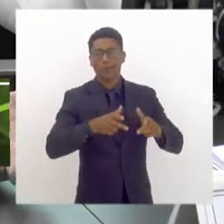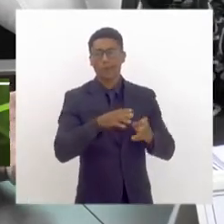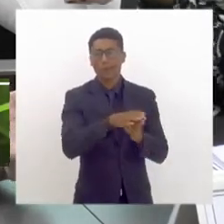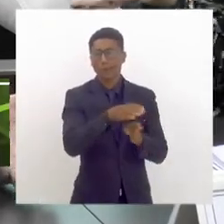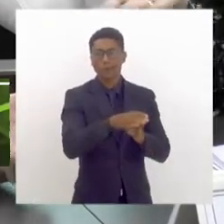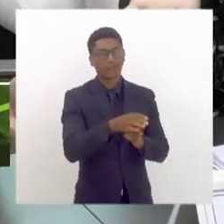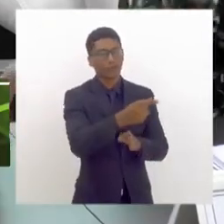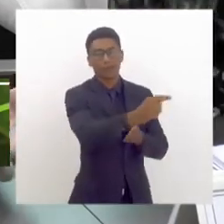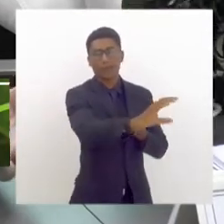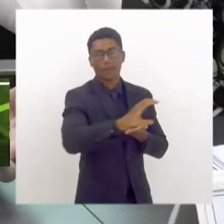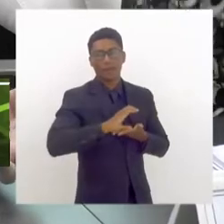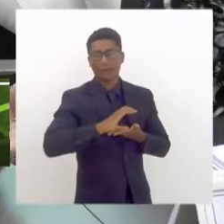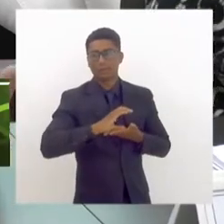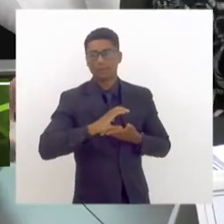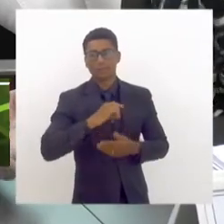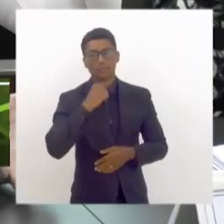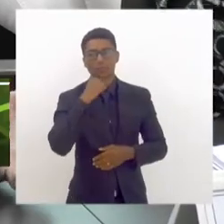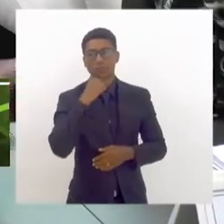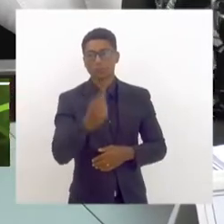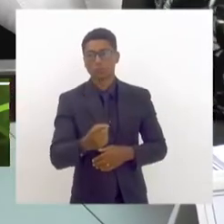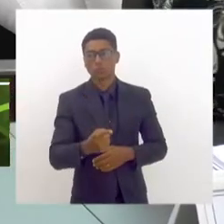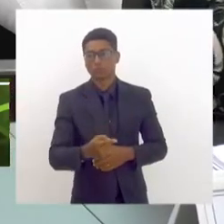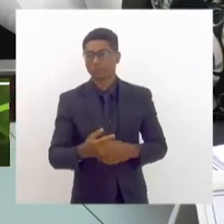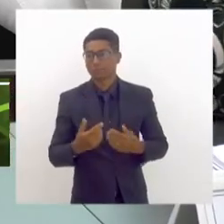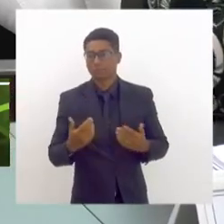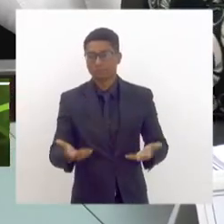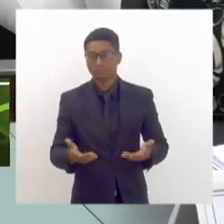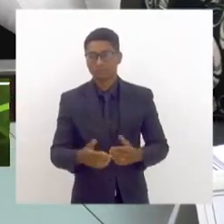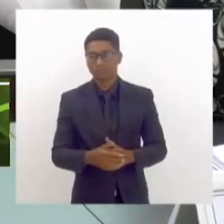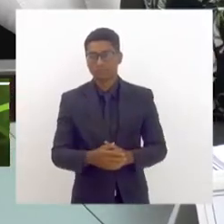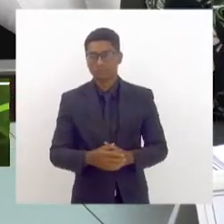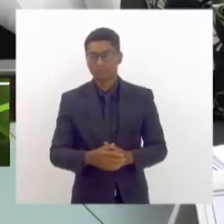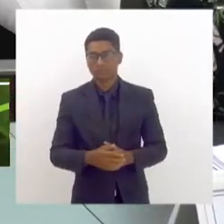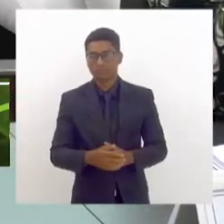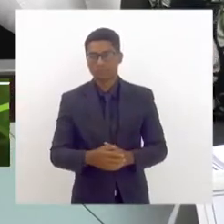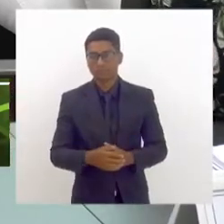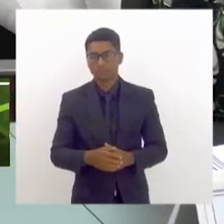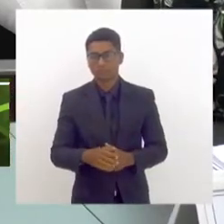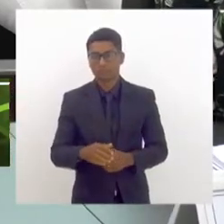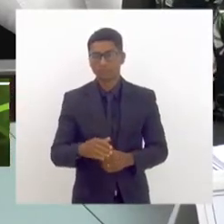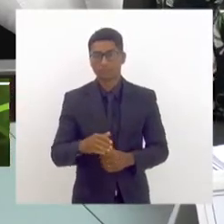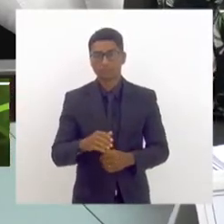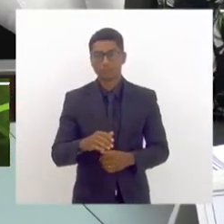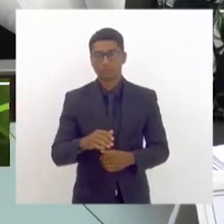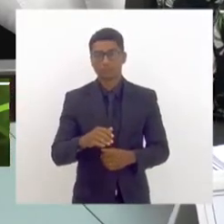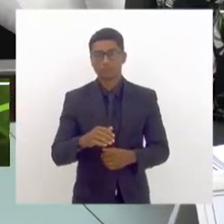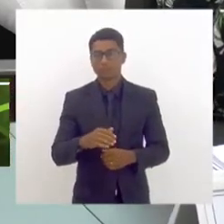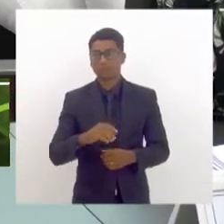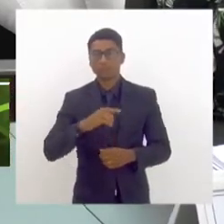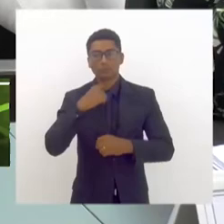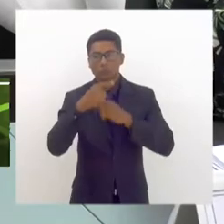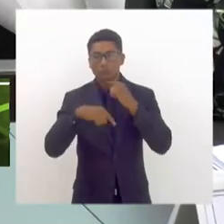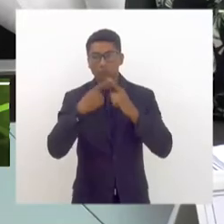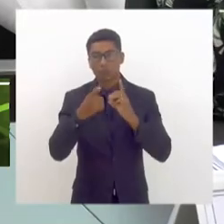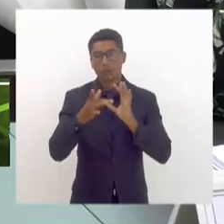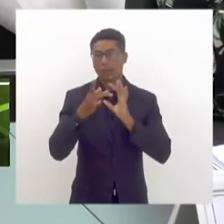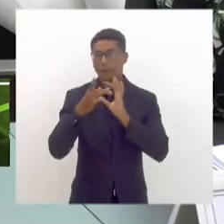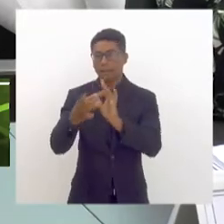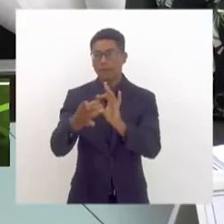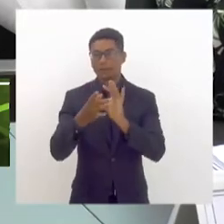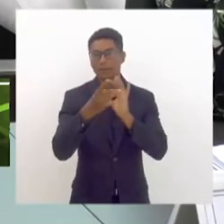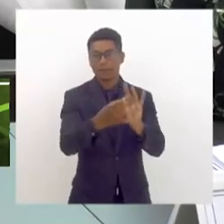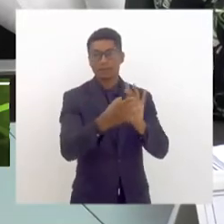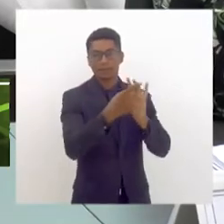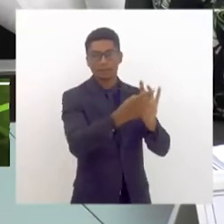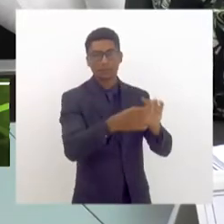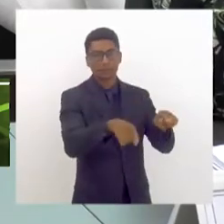como receber e gerir recurso, ele não pode, então ele não pode receber GE, ele não pode estabelecer parceria para a bolsa, ele não pode comprar, a